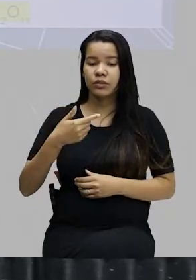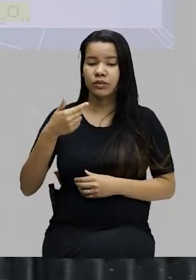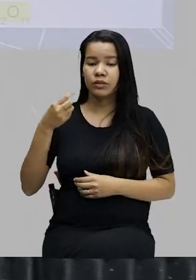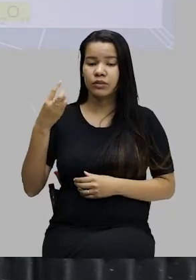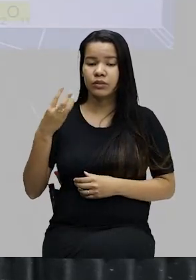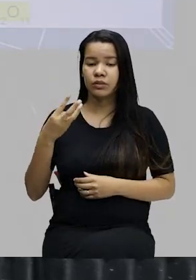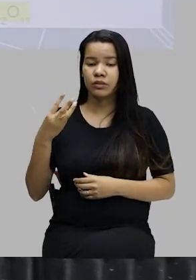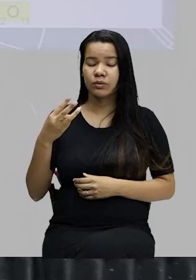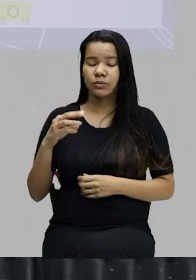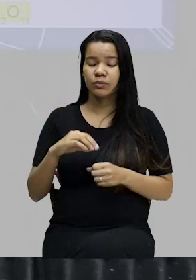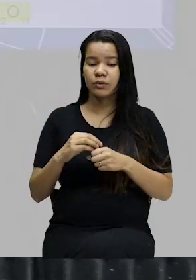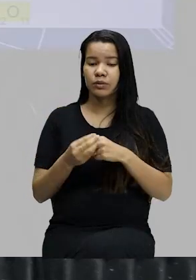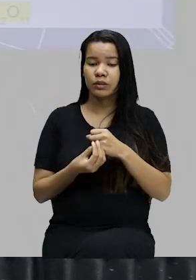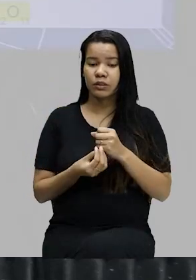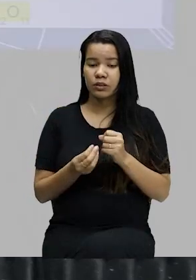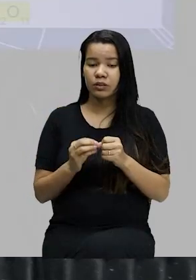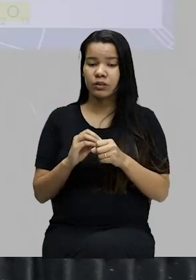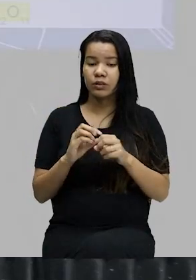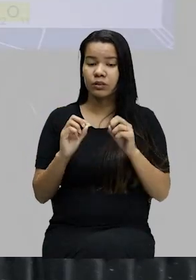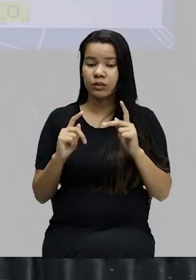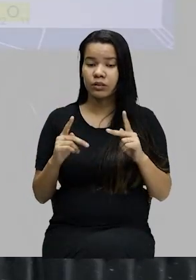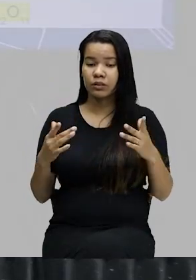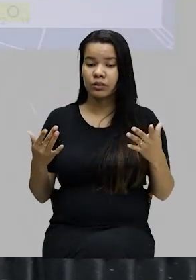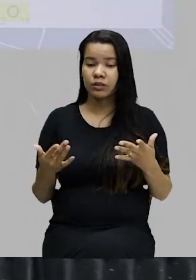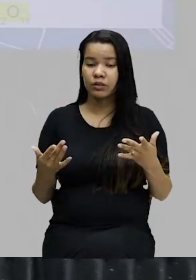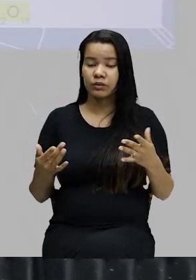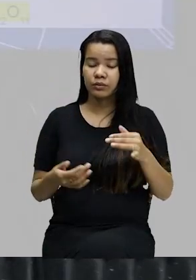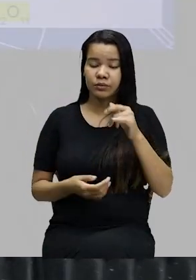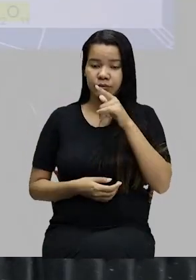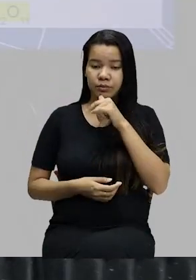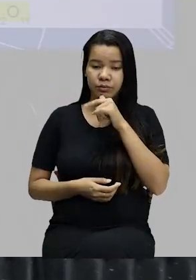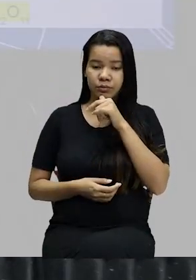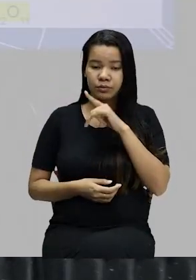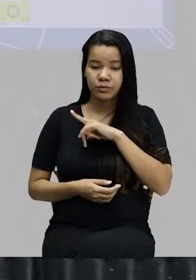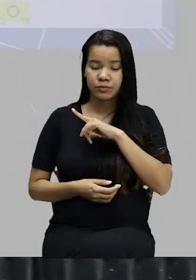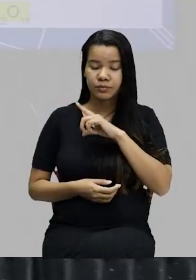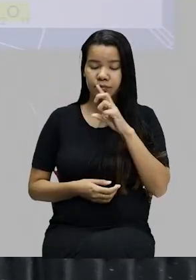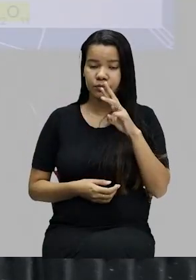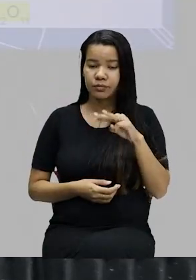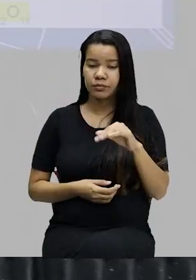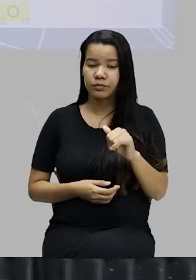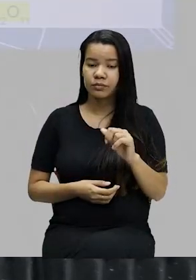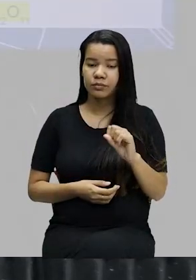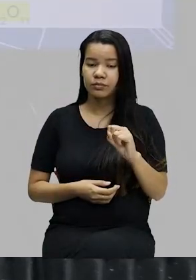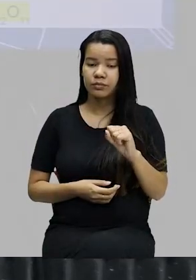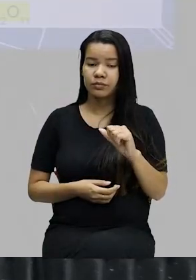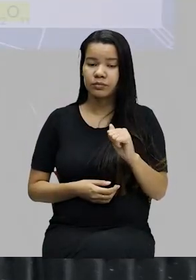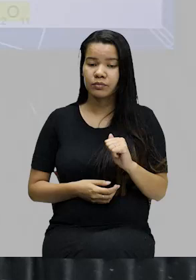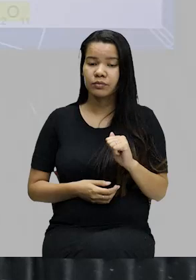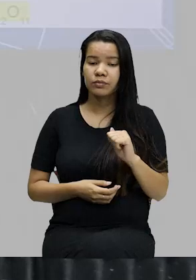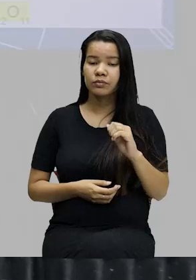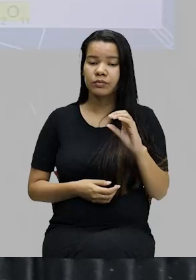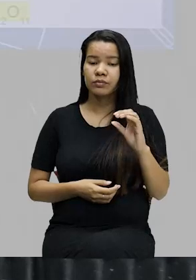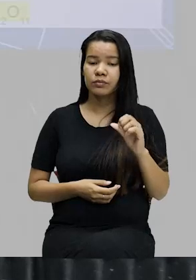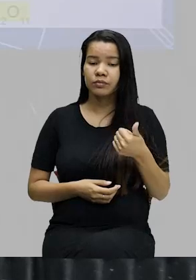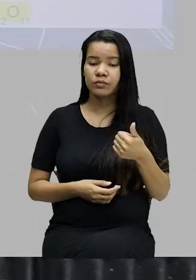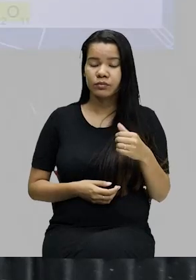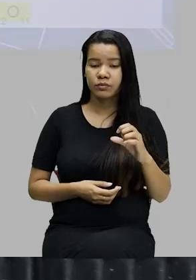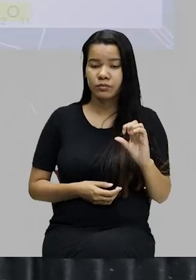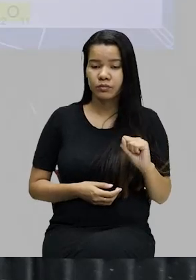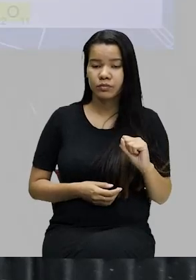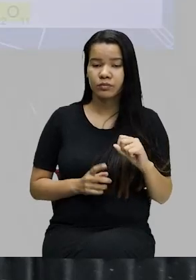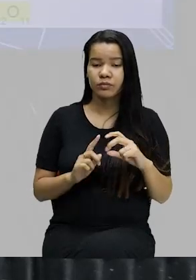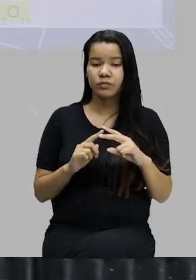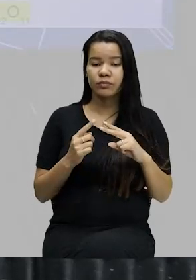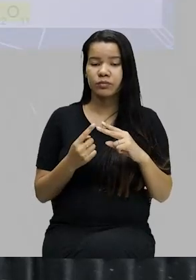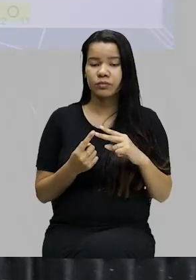lá. Água. A água tem massa molecular 18U, certo? Juntando os dois